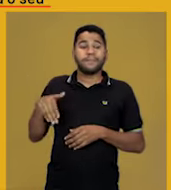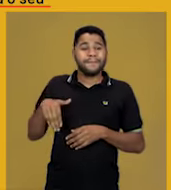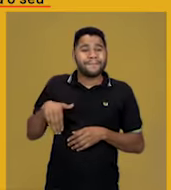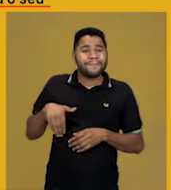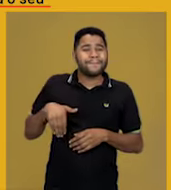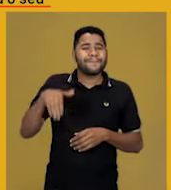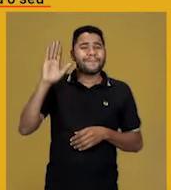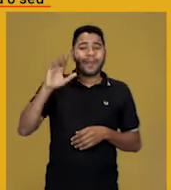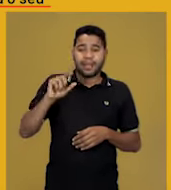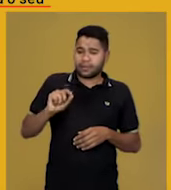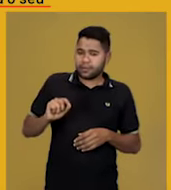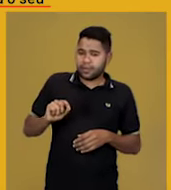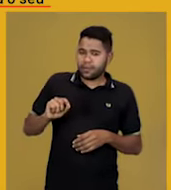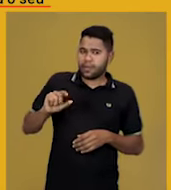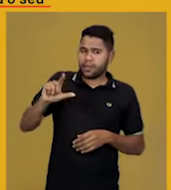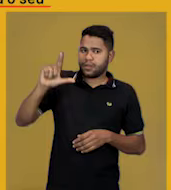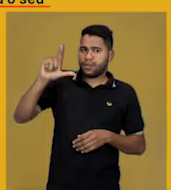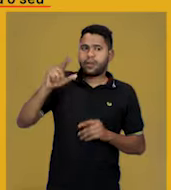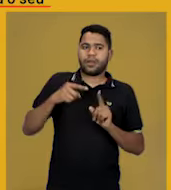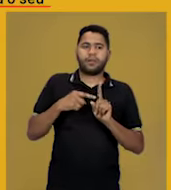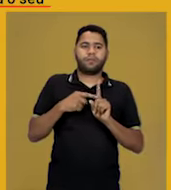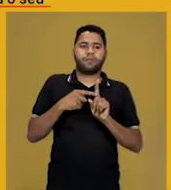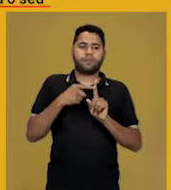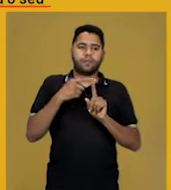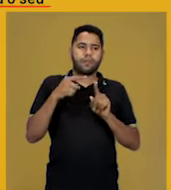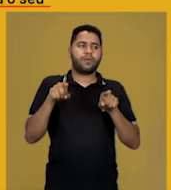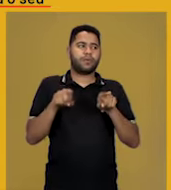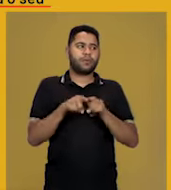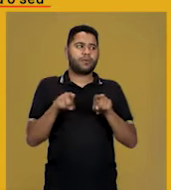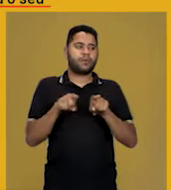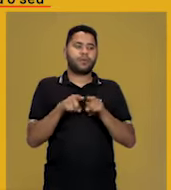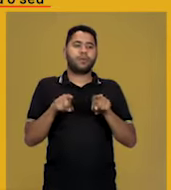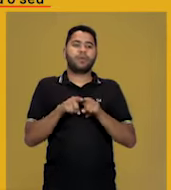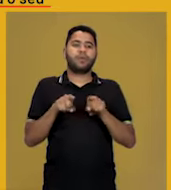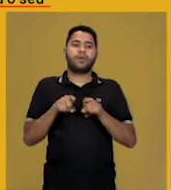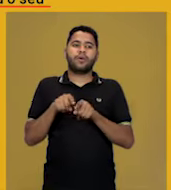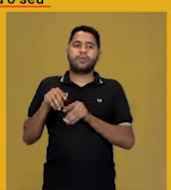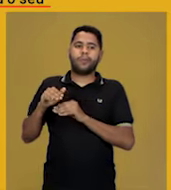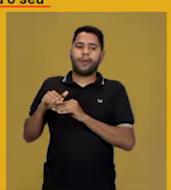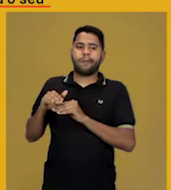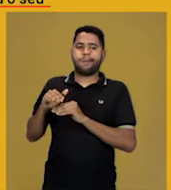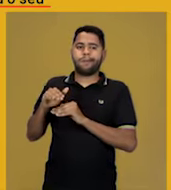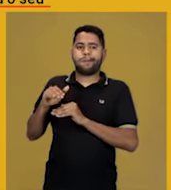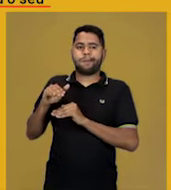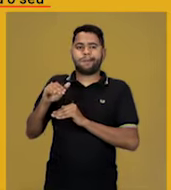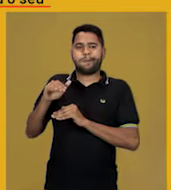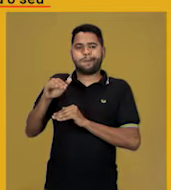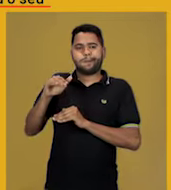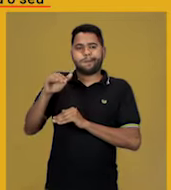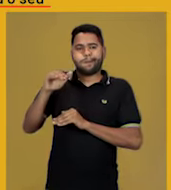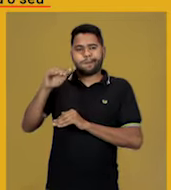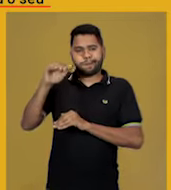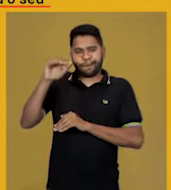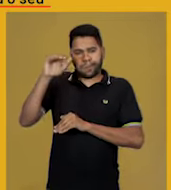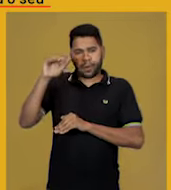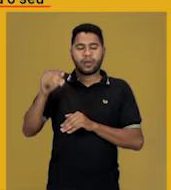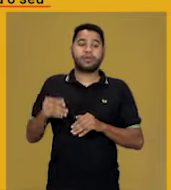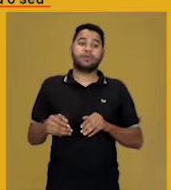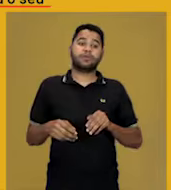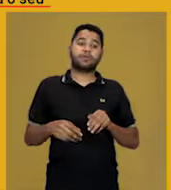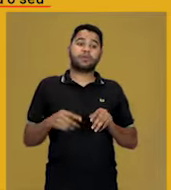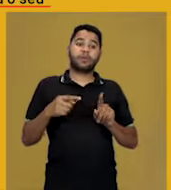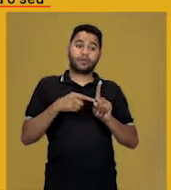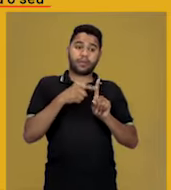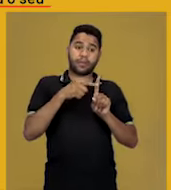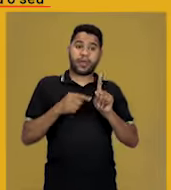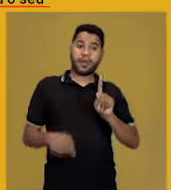a gente aumentar a temperatura, aquela alça vai aumentando o espaço, aumentando o volume. Se você